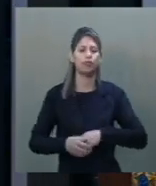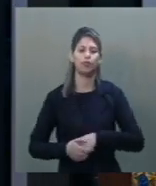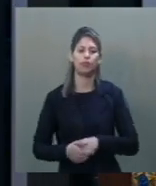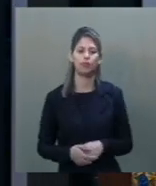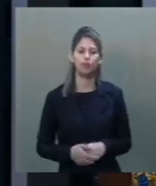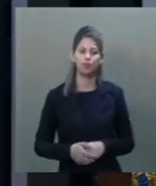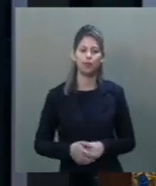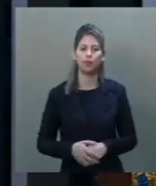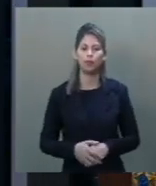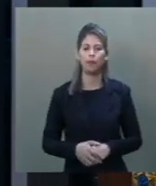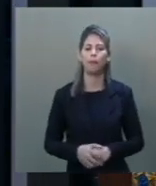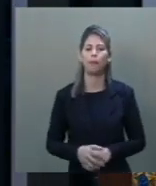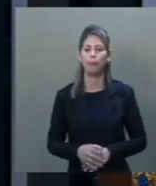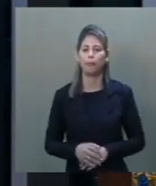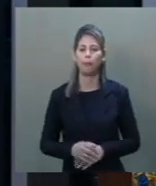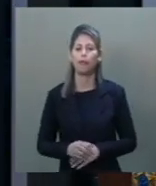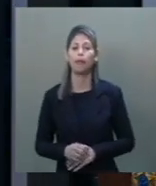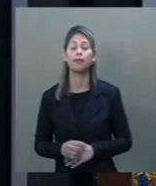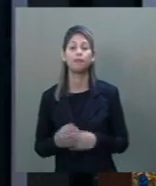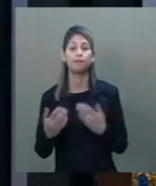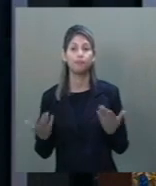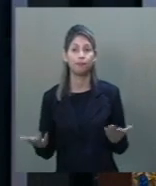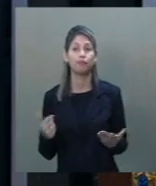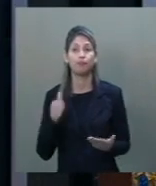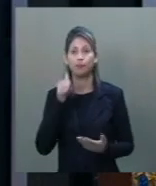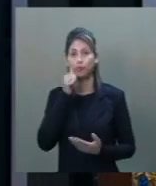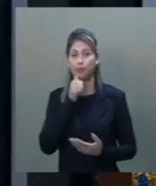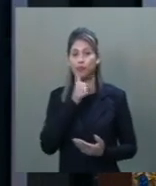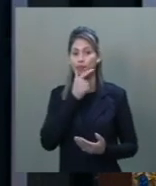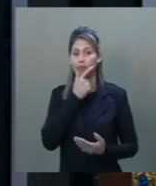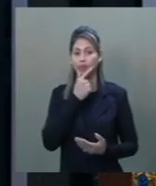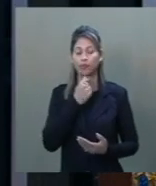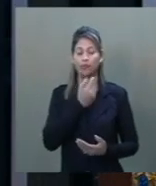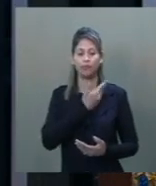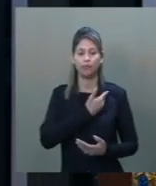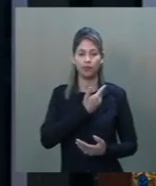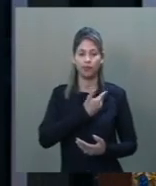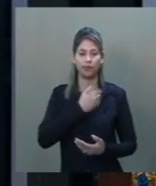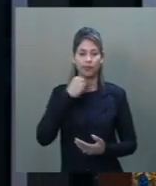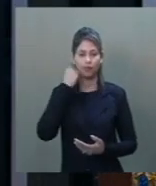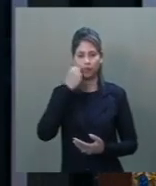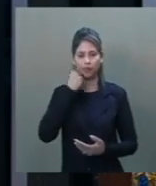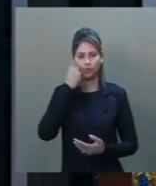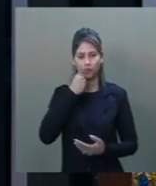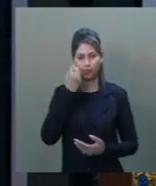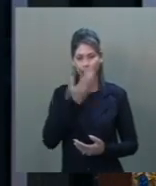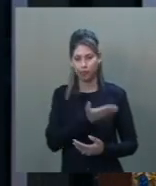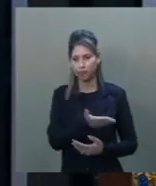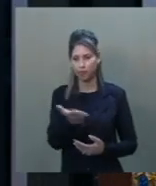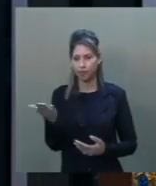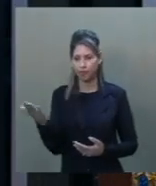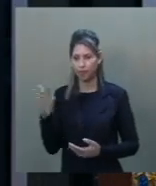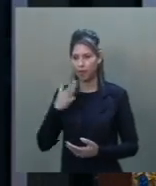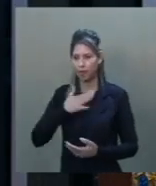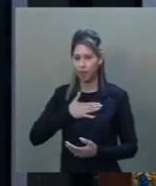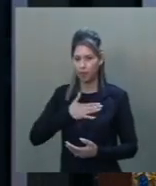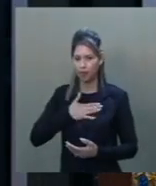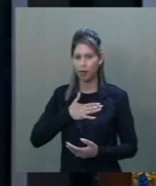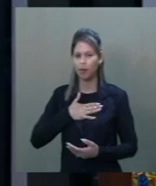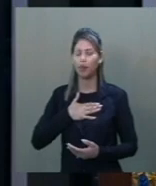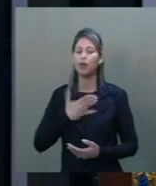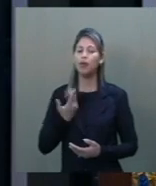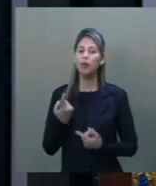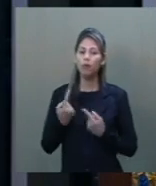Meus amigos e amigas do Senado, meus companheiros de debates, meus aliados por um Brasil